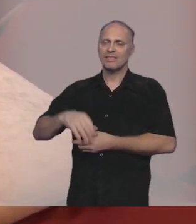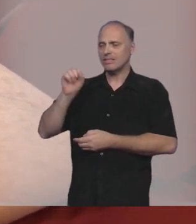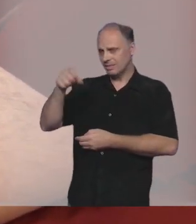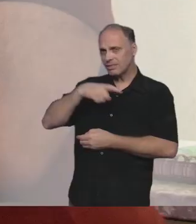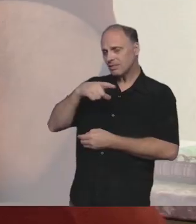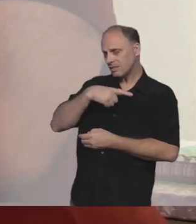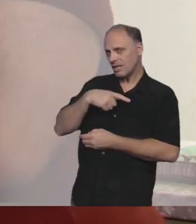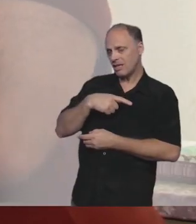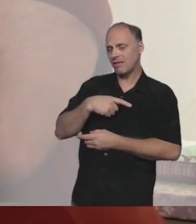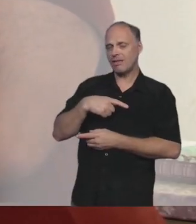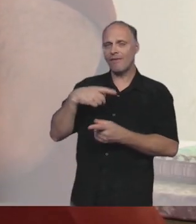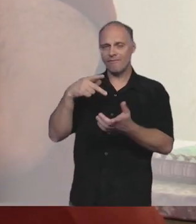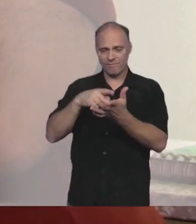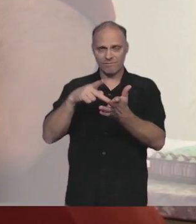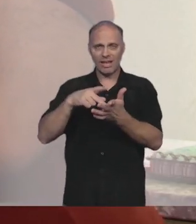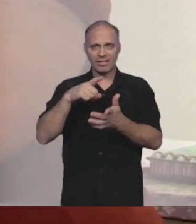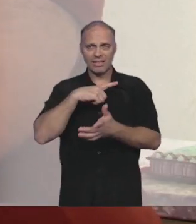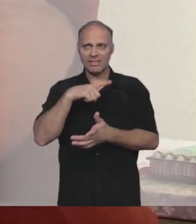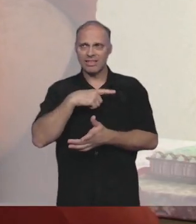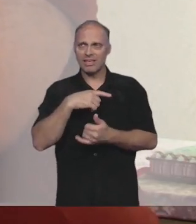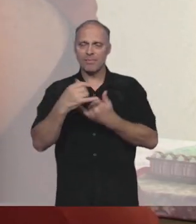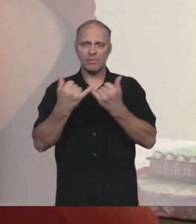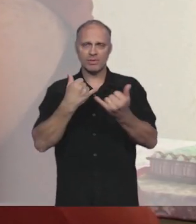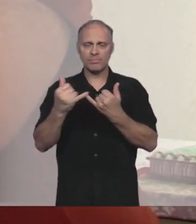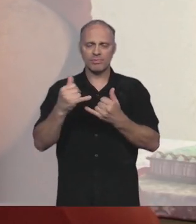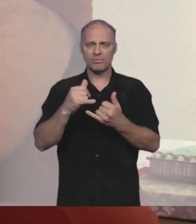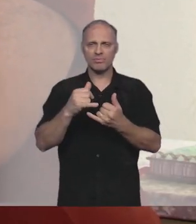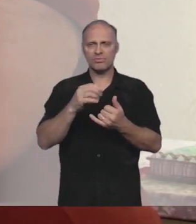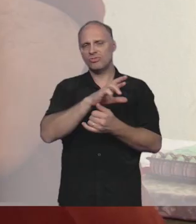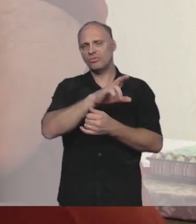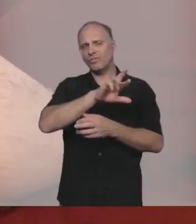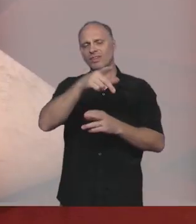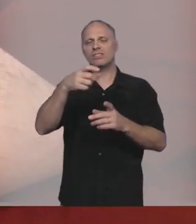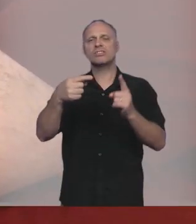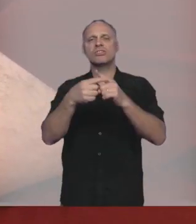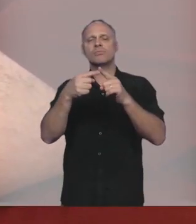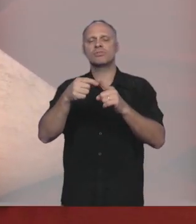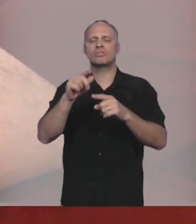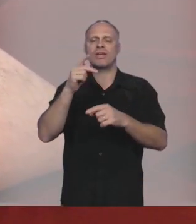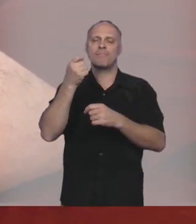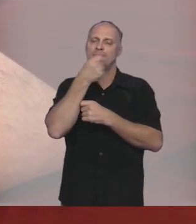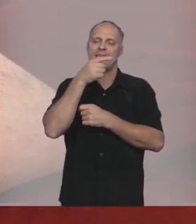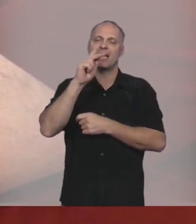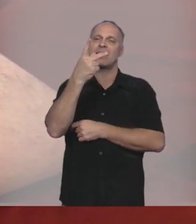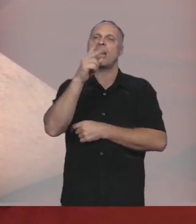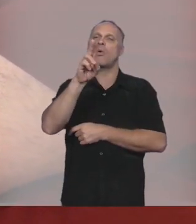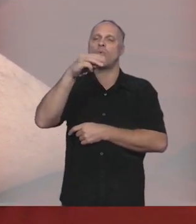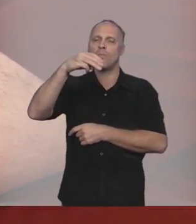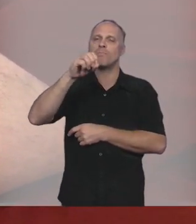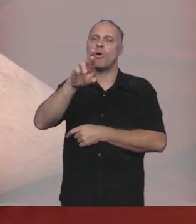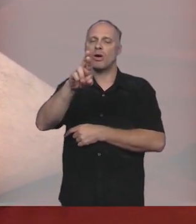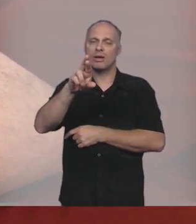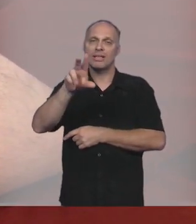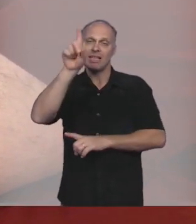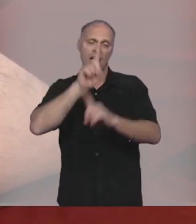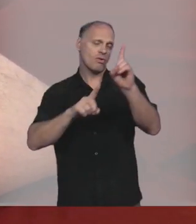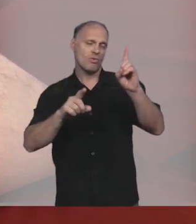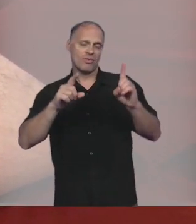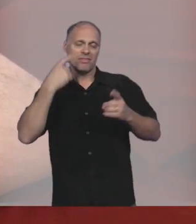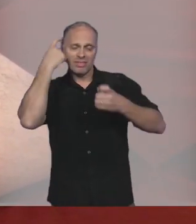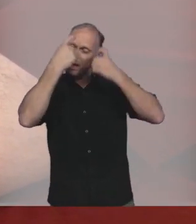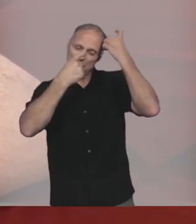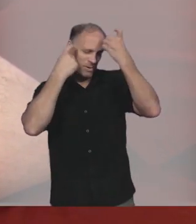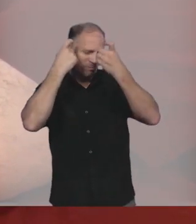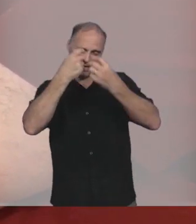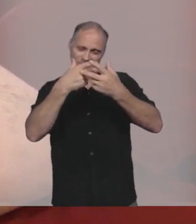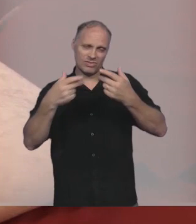né? Sim, eu acho que tem humor que tá realmente, que não está preocupado, né, com os novos debates, né? Eu acho que tem